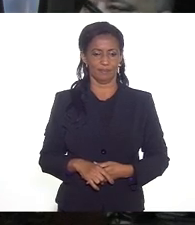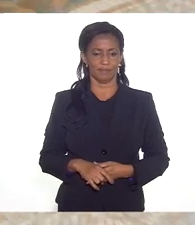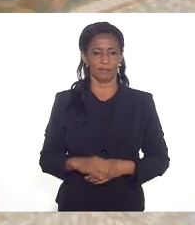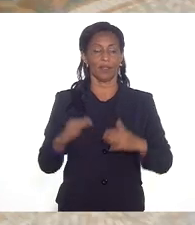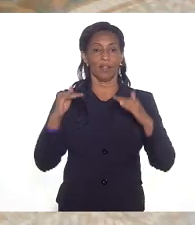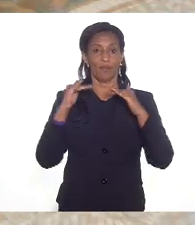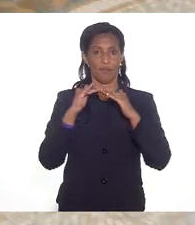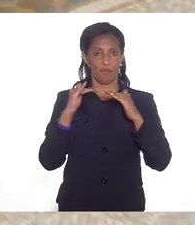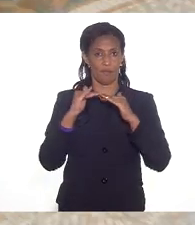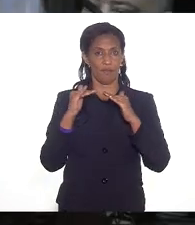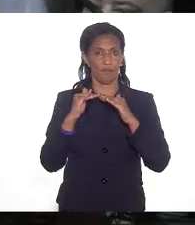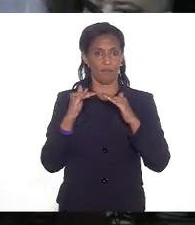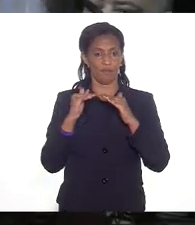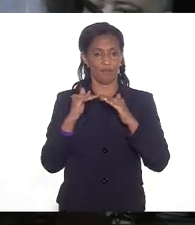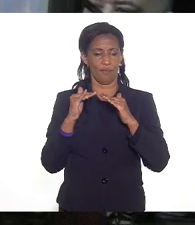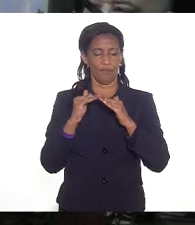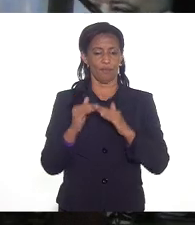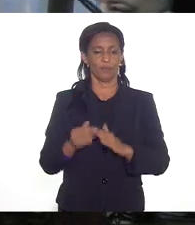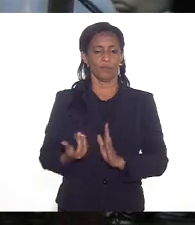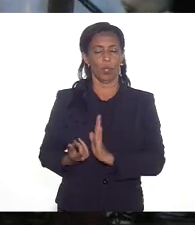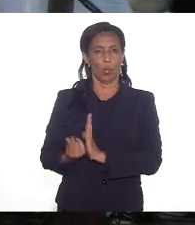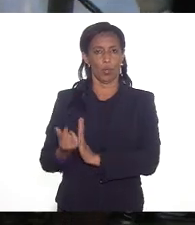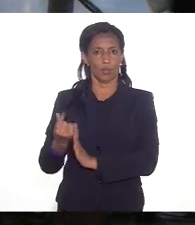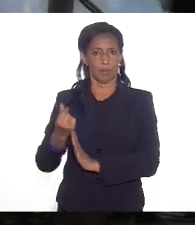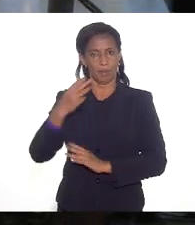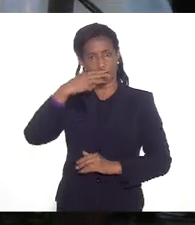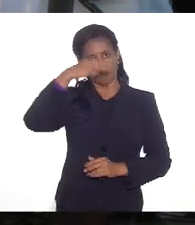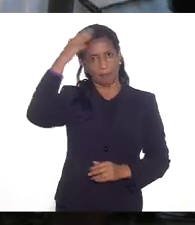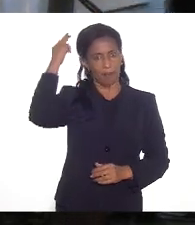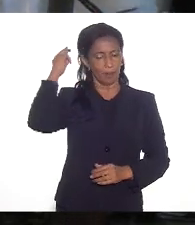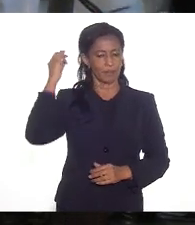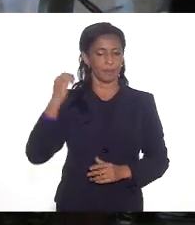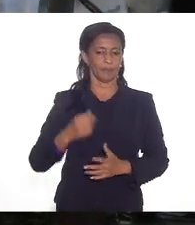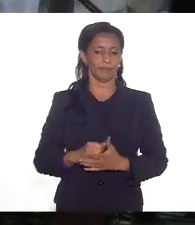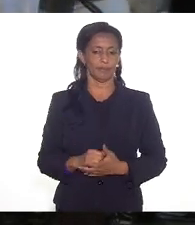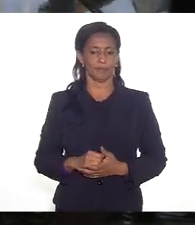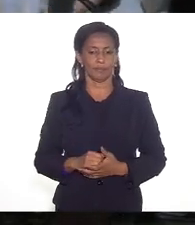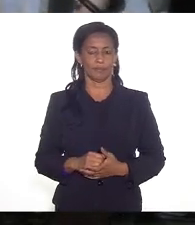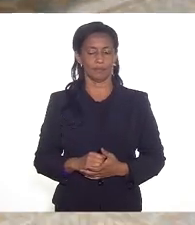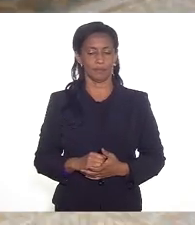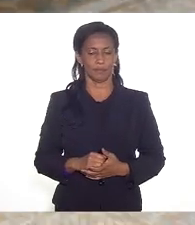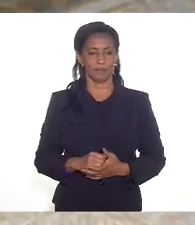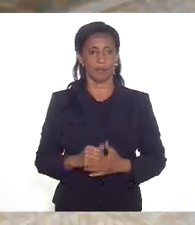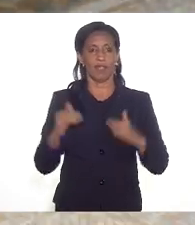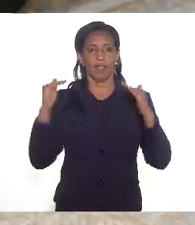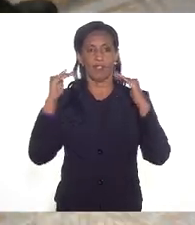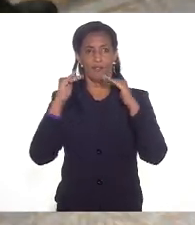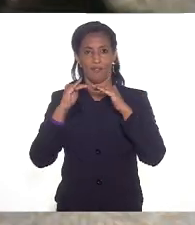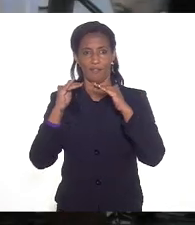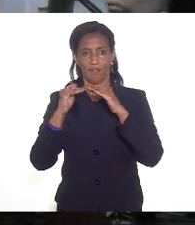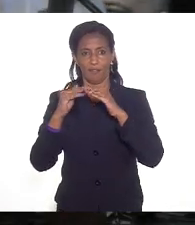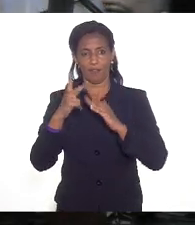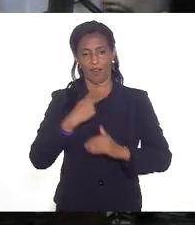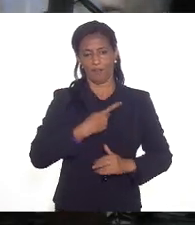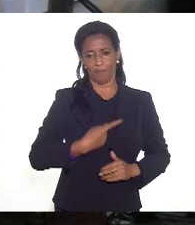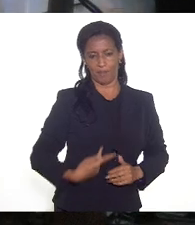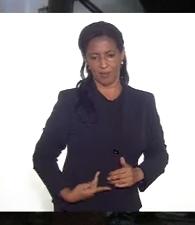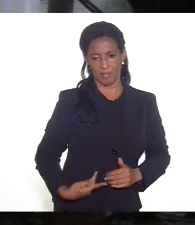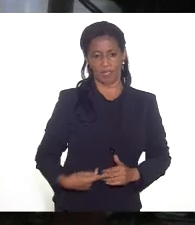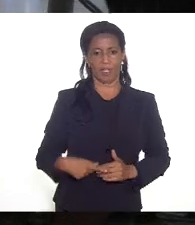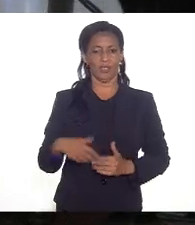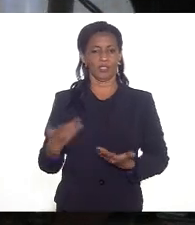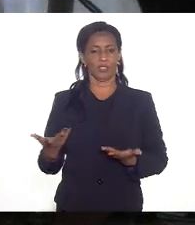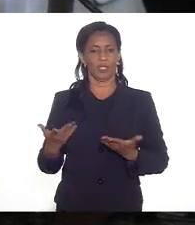é favorável pela comissão de orçamento e pintado Márcio Pacheco favorável Presidente pareceres emitidos